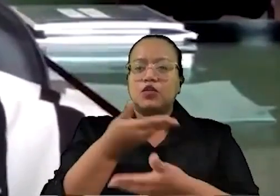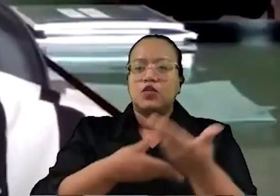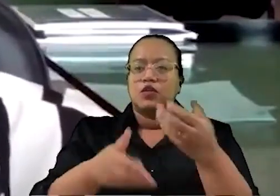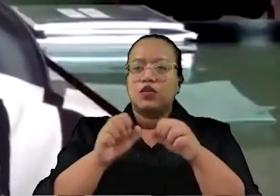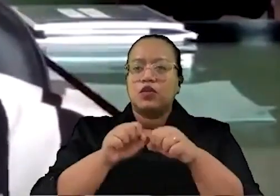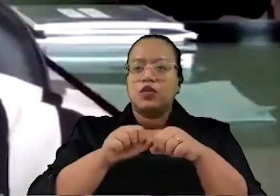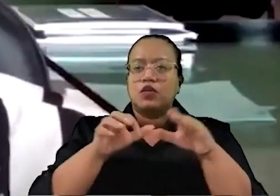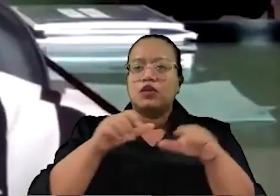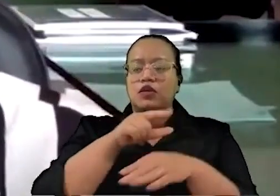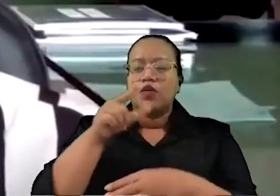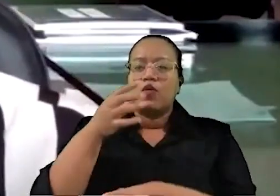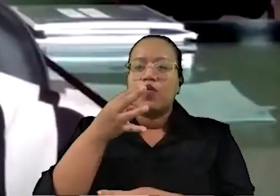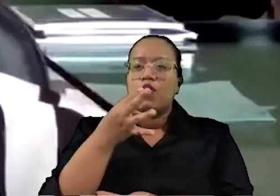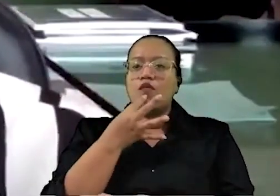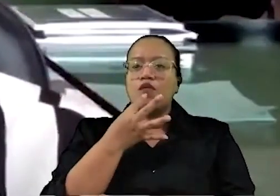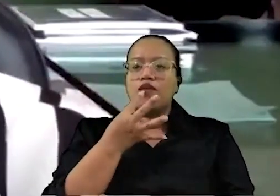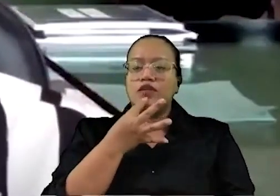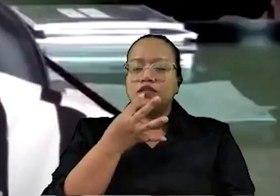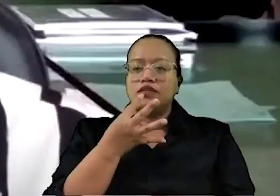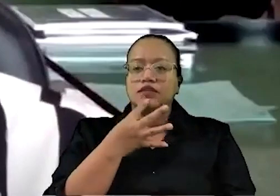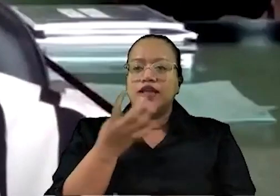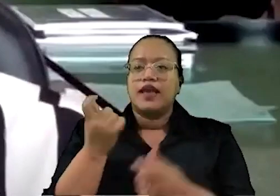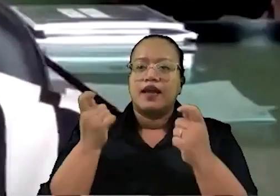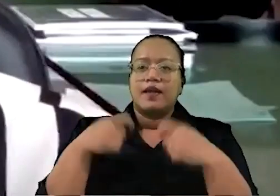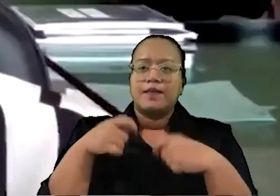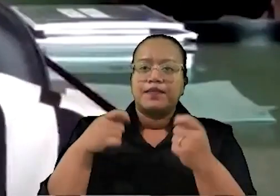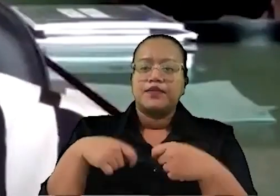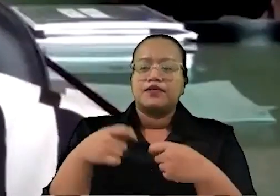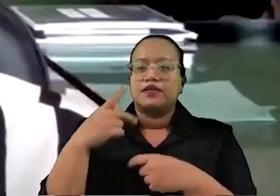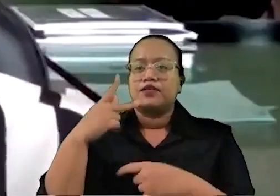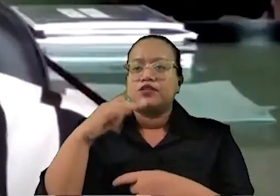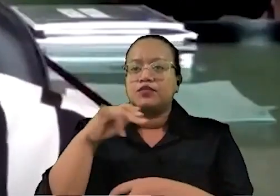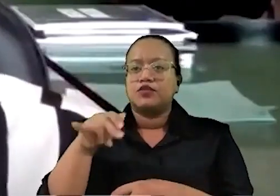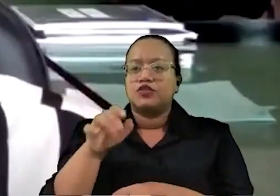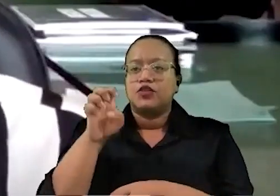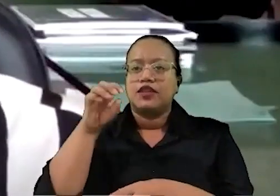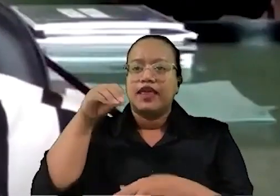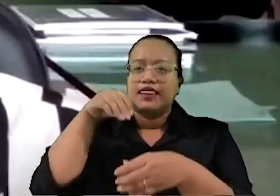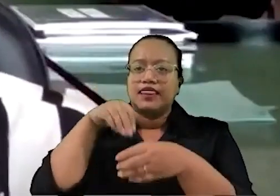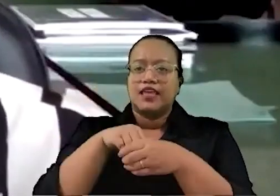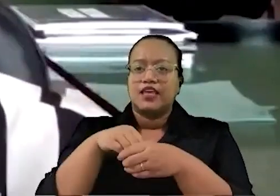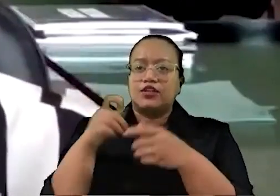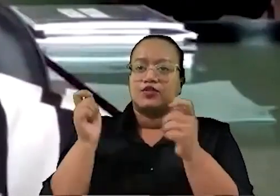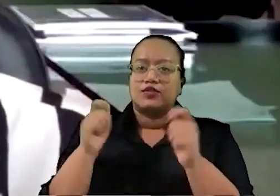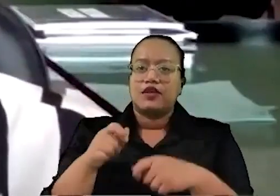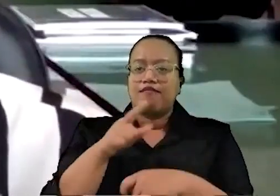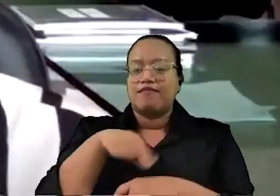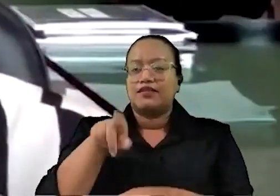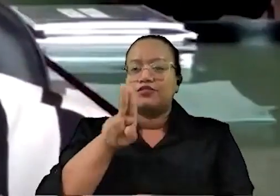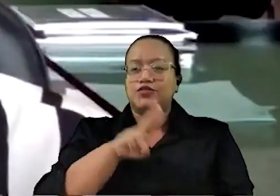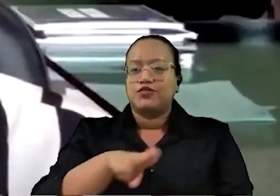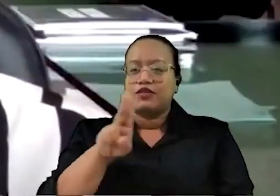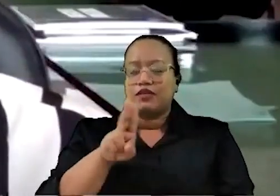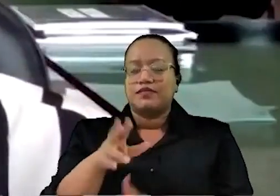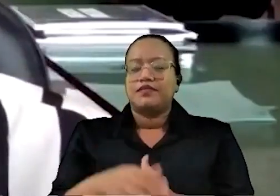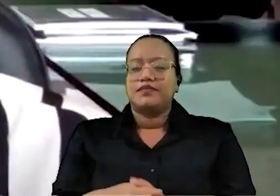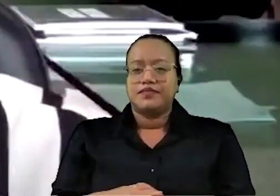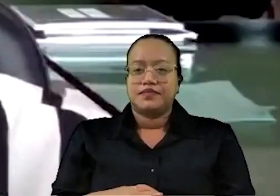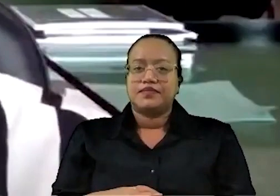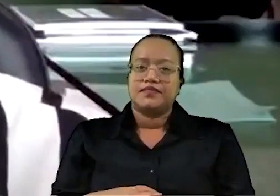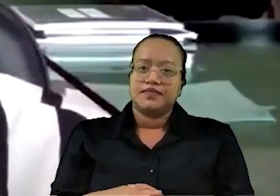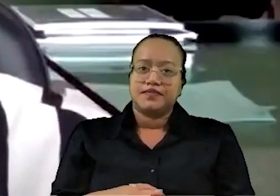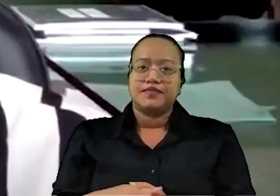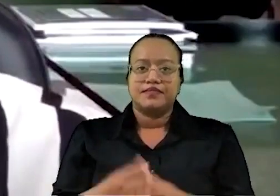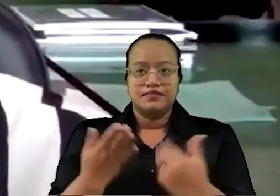as possibilidades que o PJE tem a nos oferecer. Então, realmente, eu diria que é